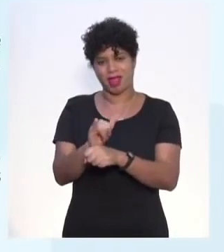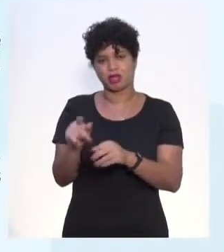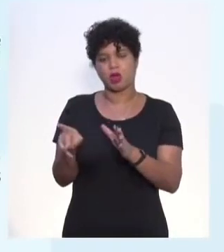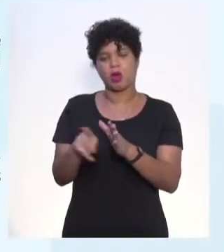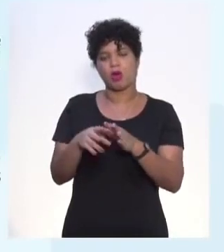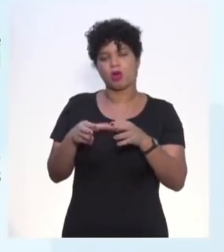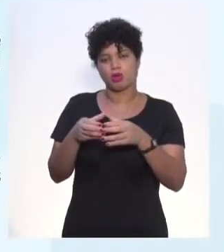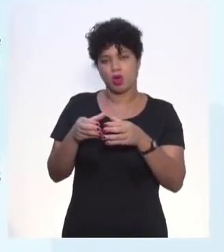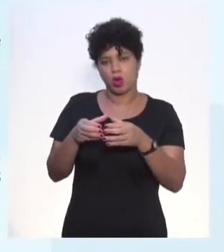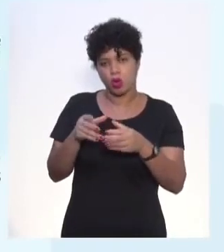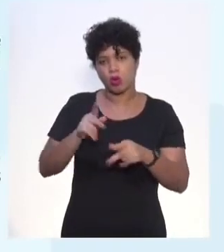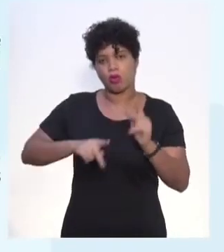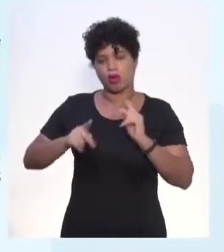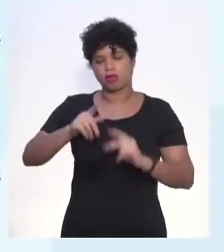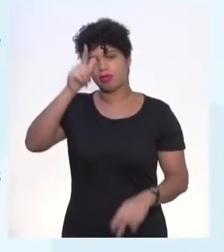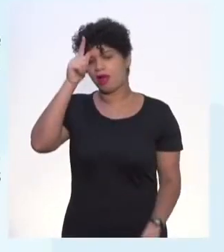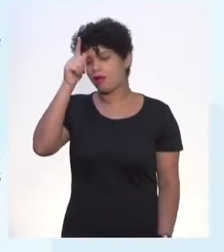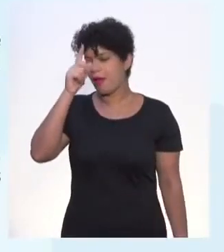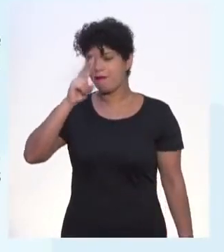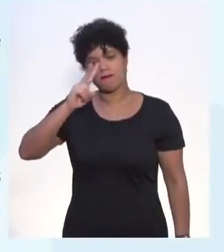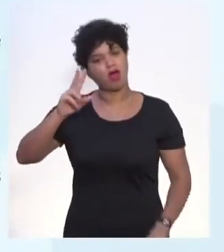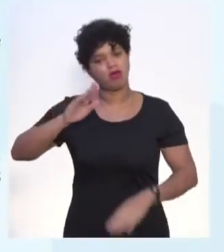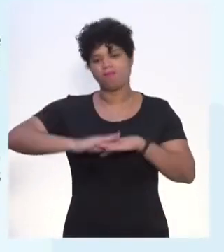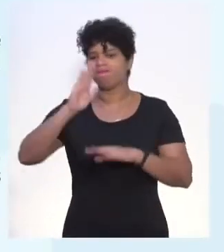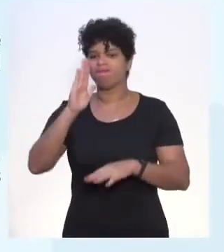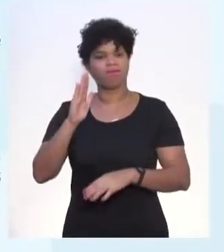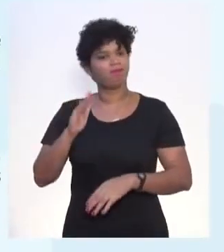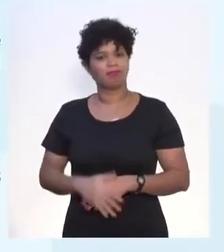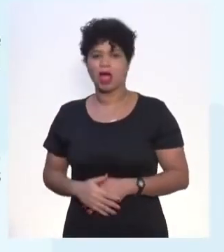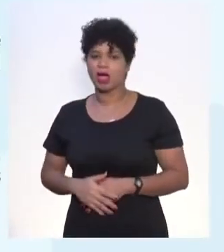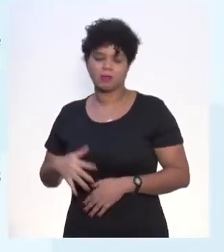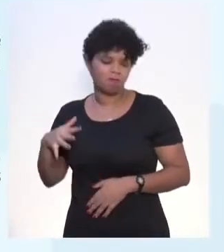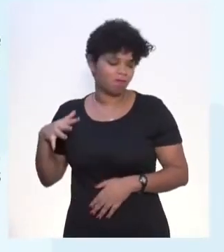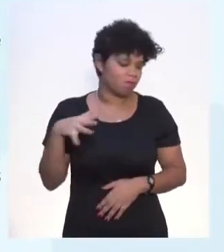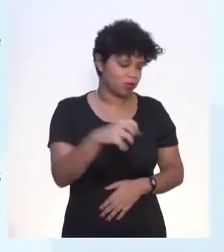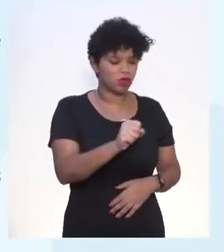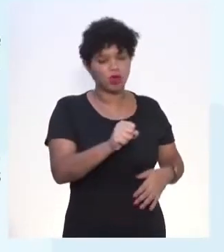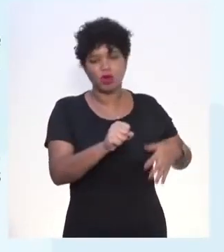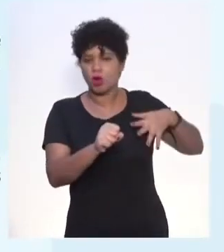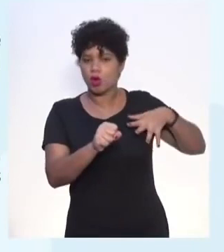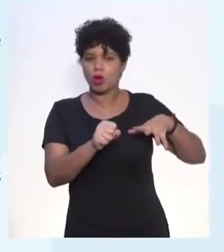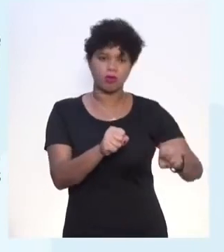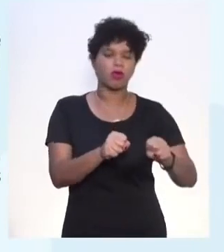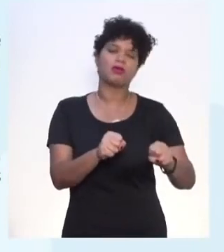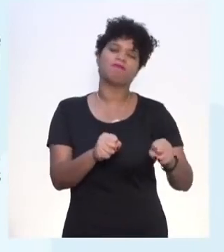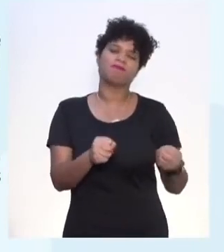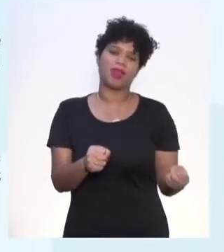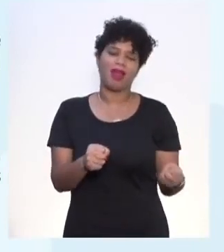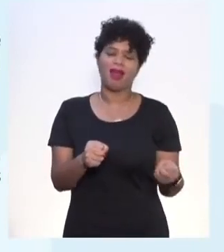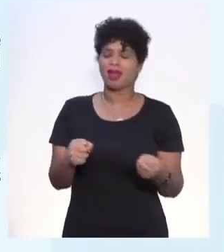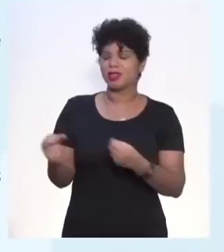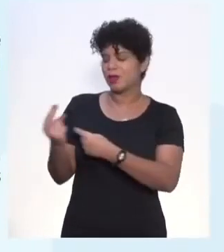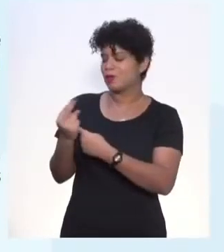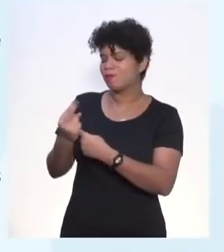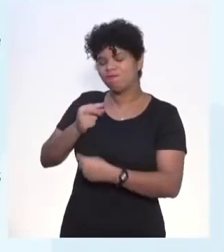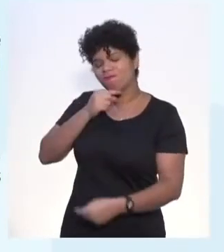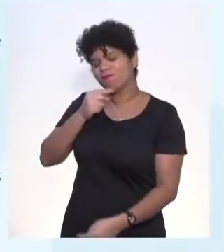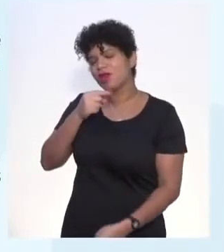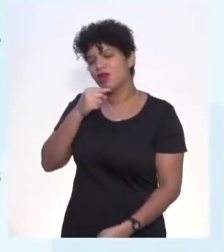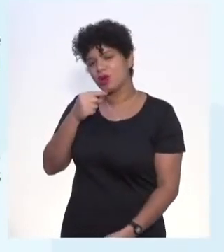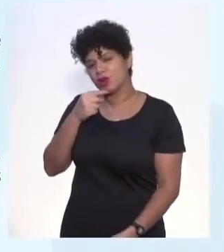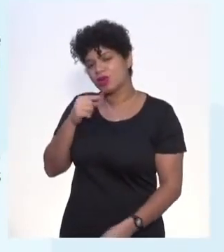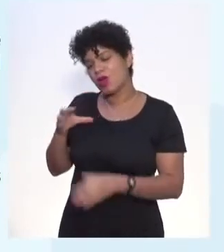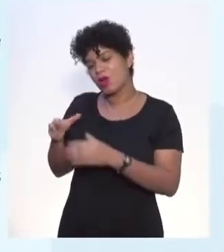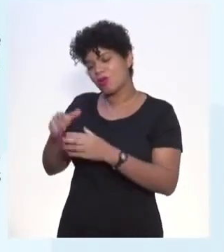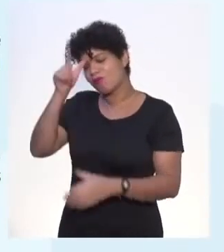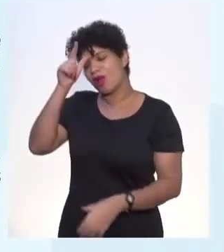da Alemanha, né, a dominação alemã foi muito violenta e eles não conseguiram evitar esse domínio dos